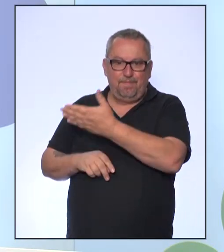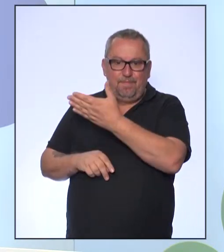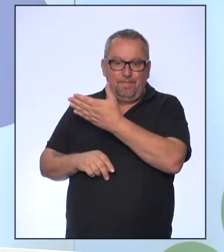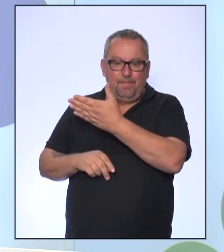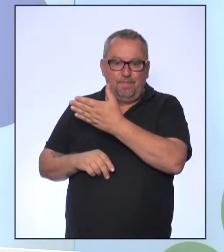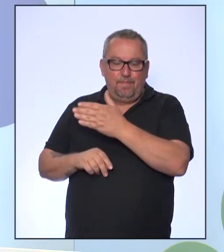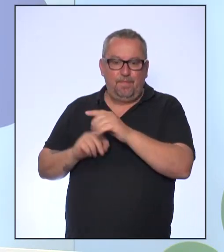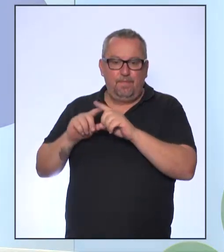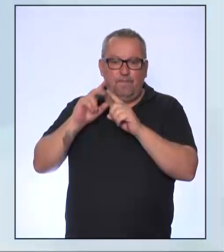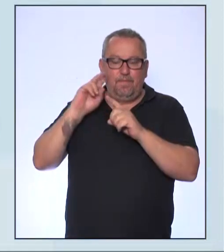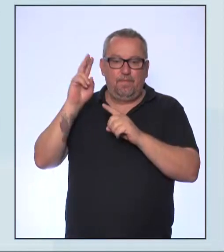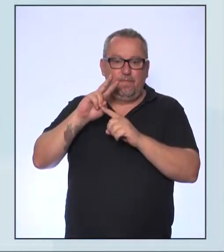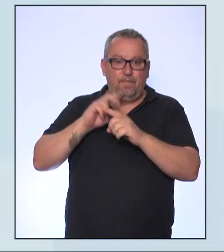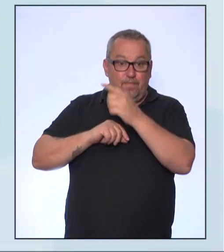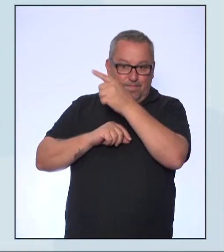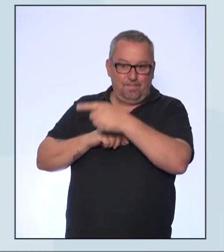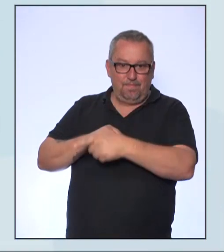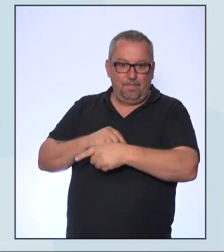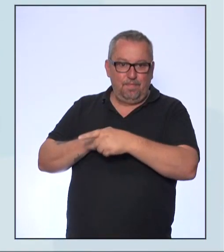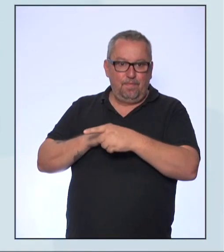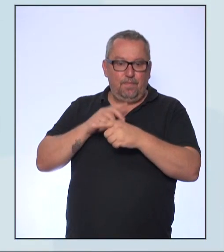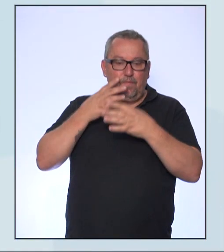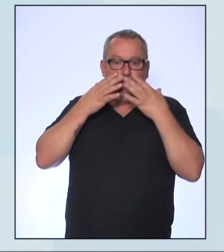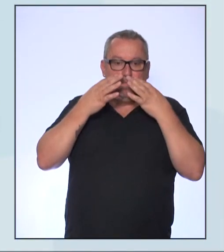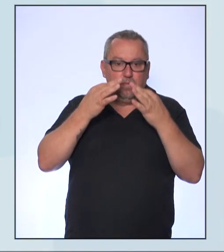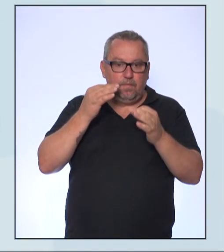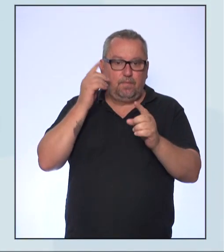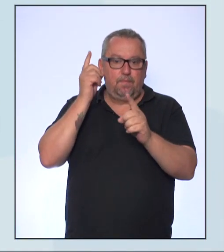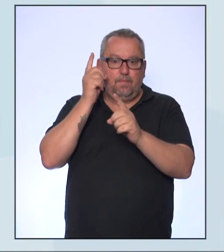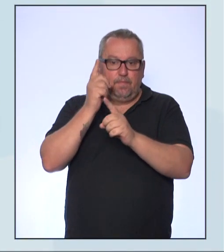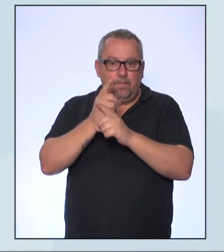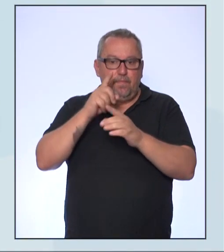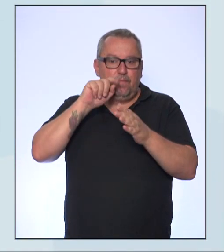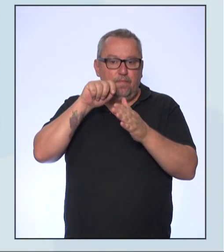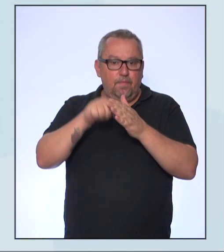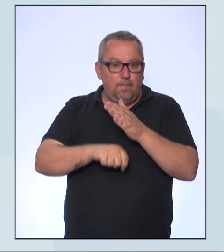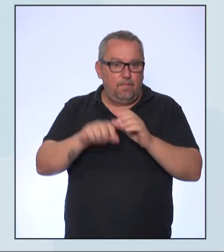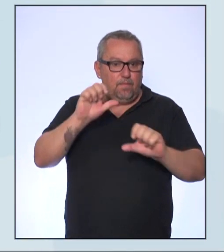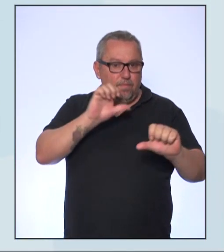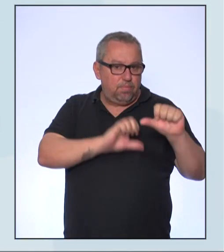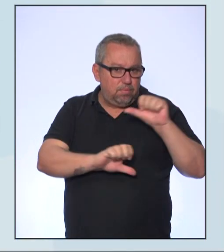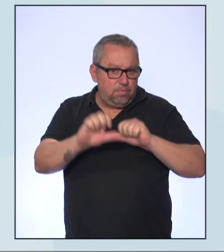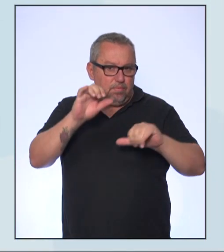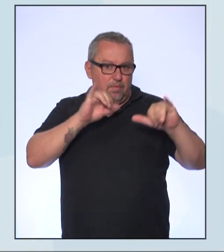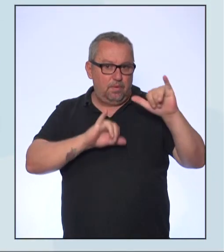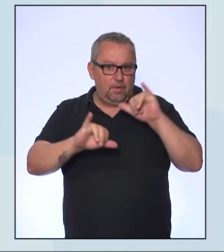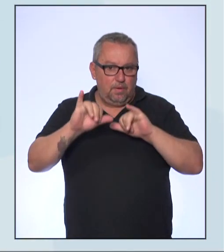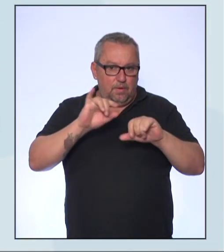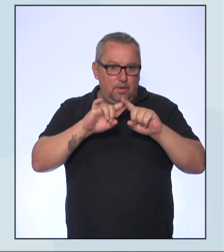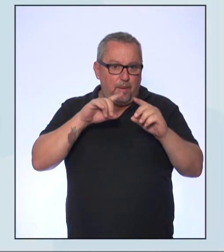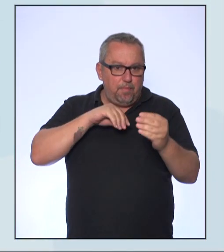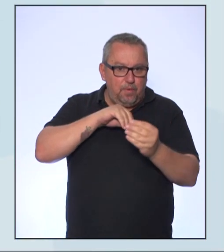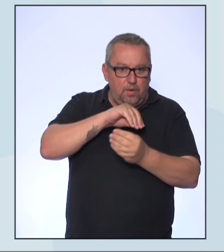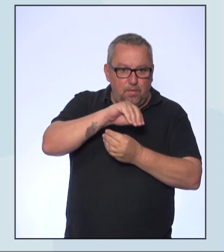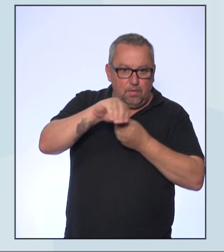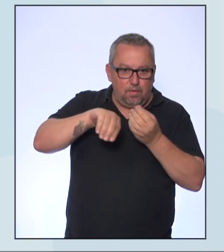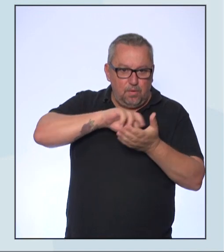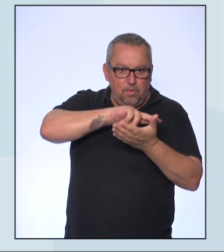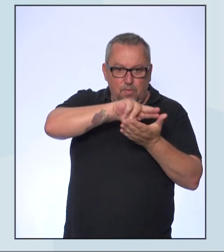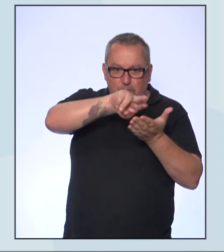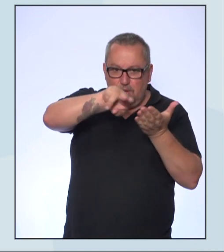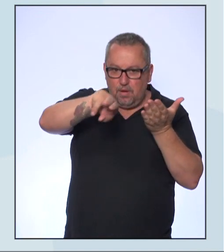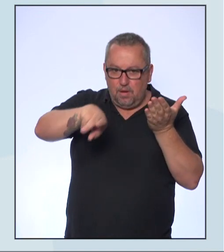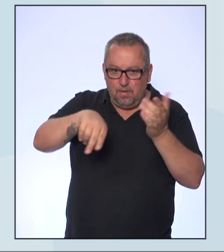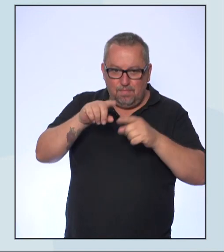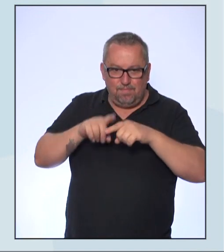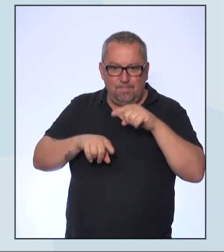Então, é observar, identificar e registrar evidências de transformações químicas decorrentes da mistura de